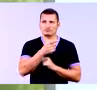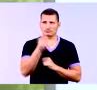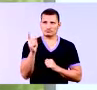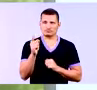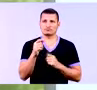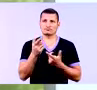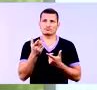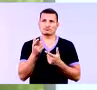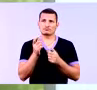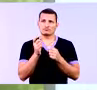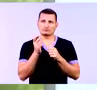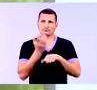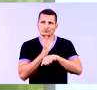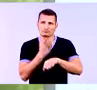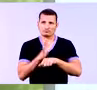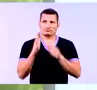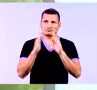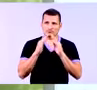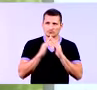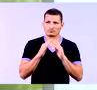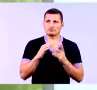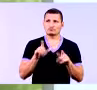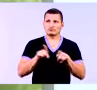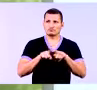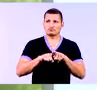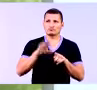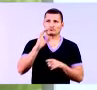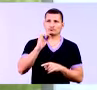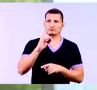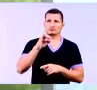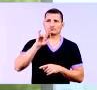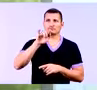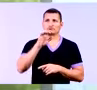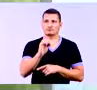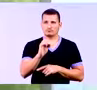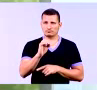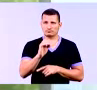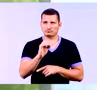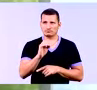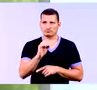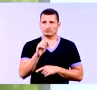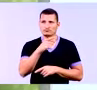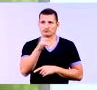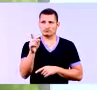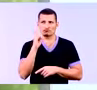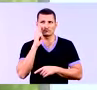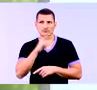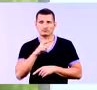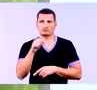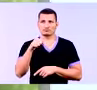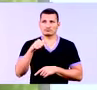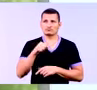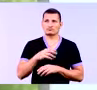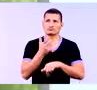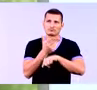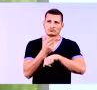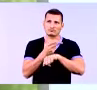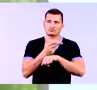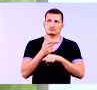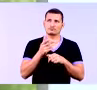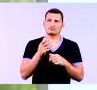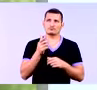em casa, e também o código-fonte do que vocês viram aqui. O vídeo que foi feito por